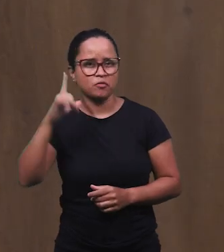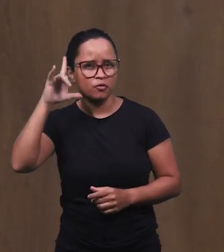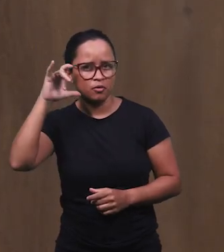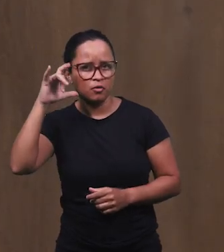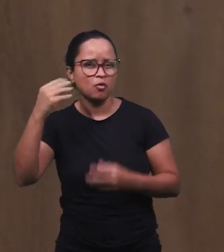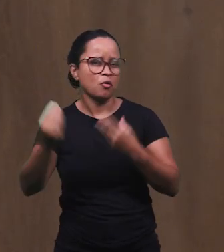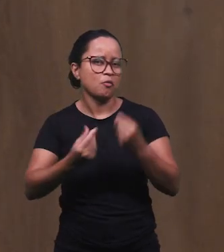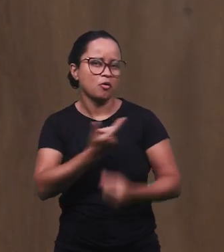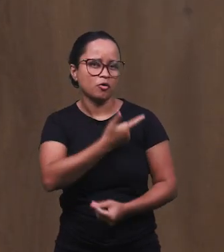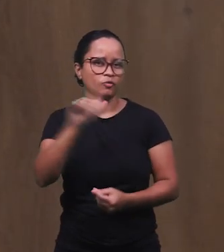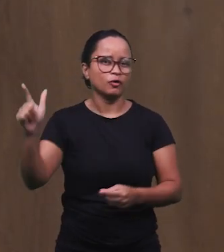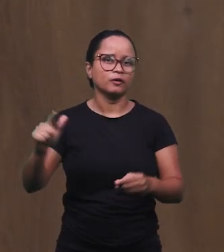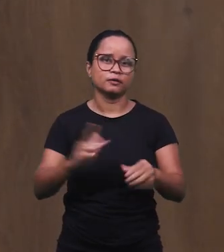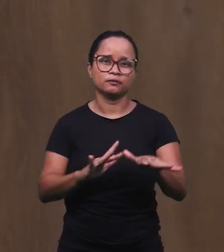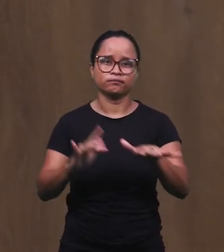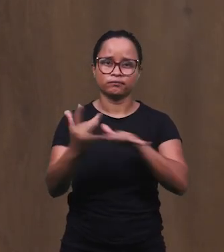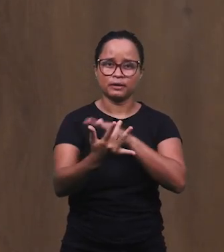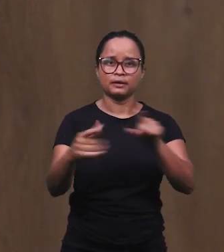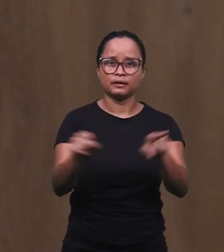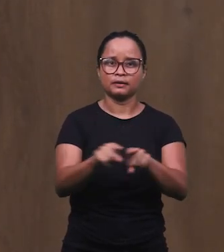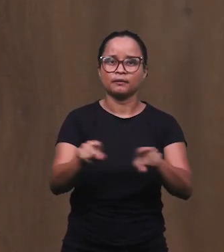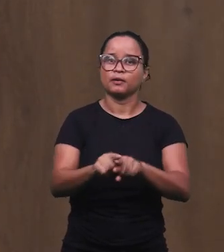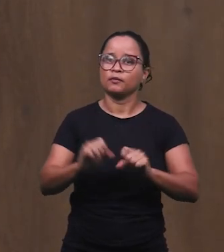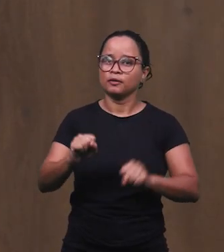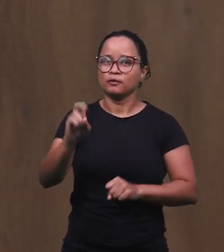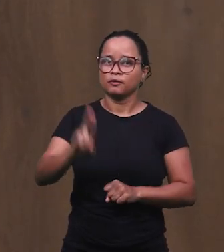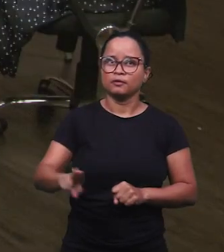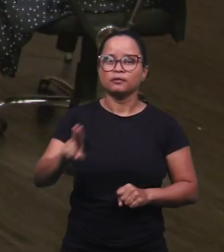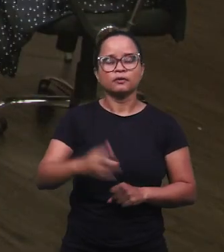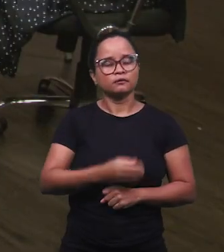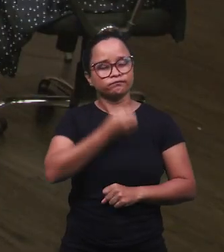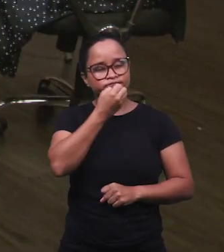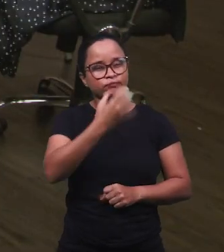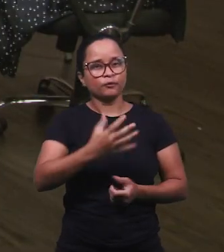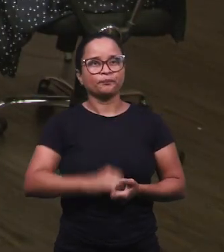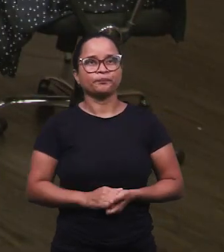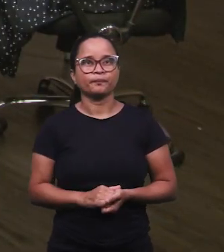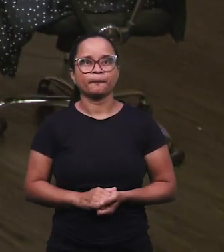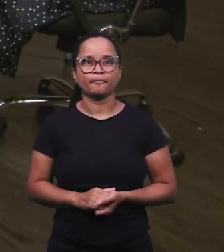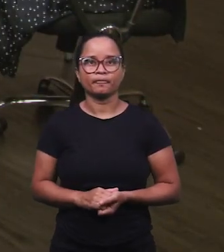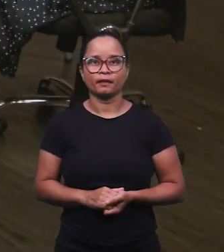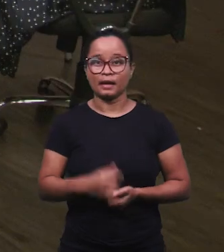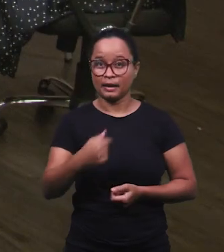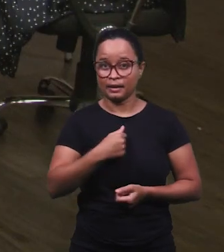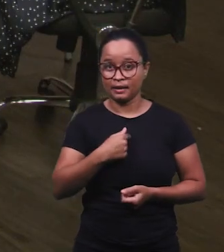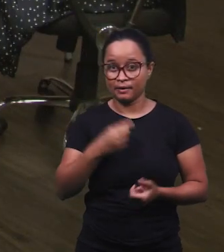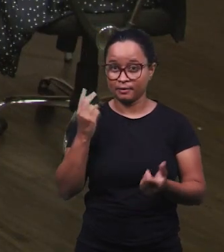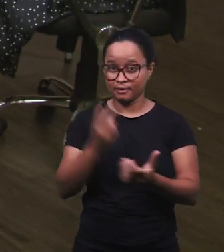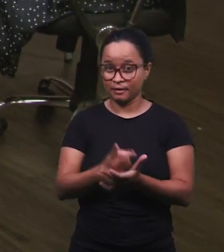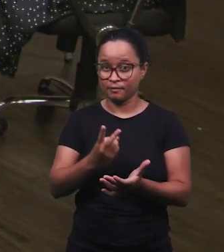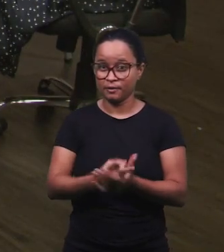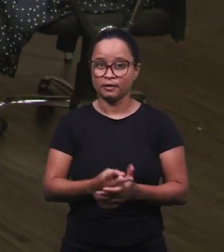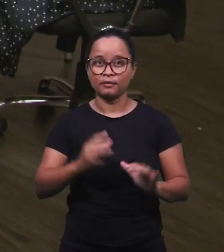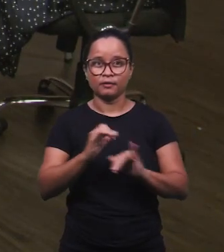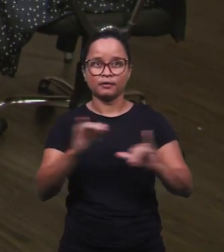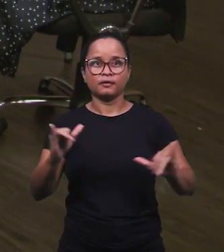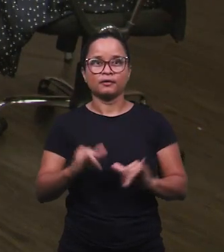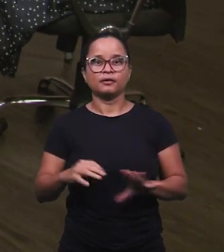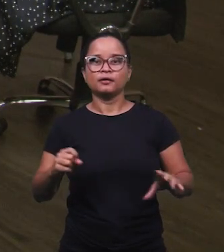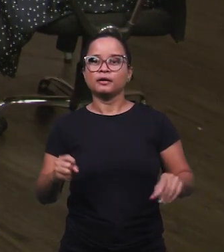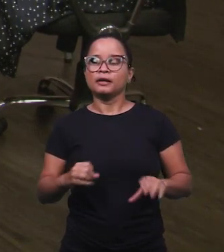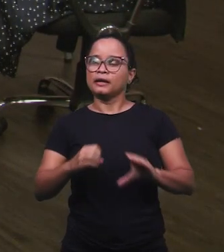outras redes também disponíveis também podem ser exploradas? Muito bom, porque eu sou muito insistente, principalmente